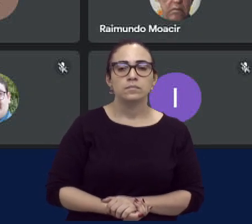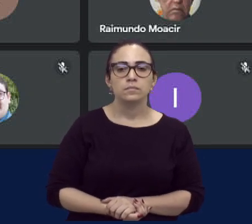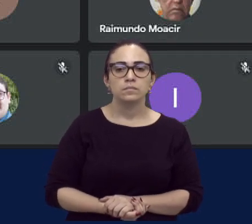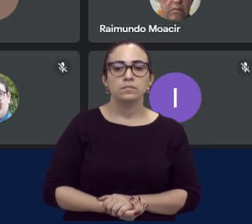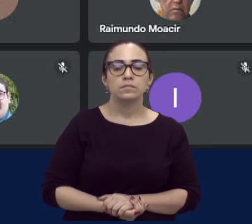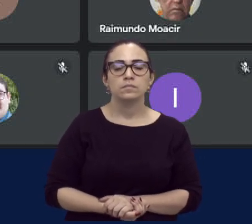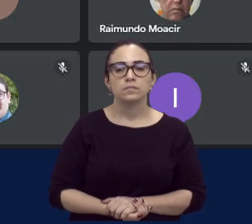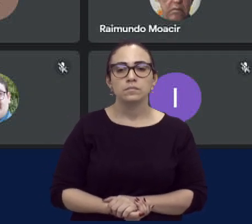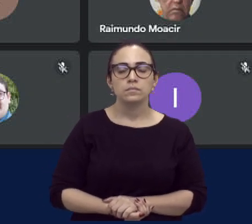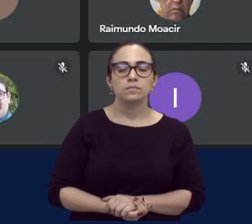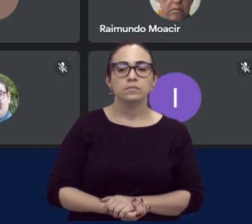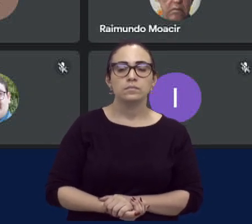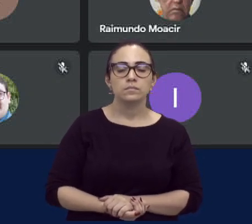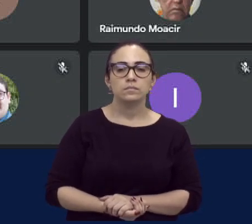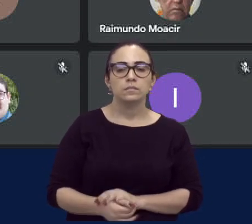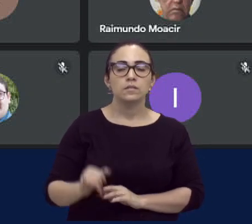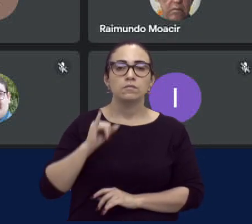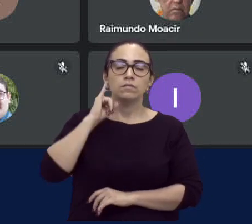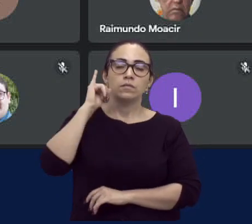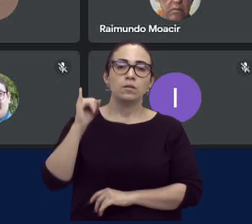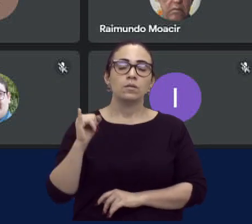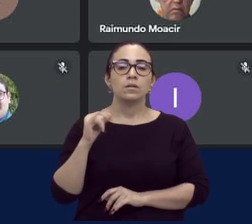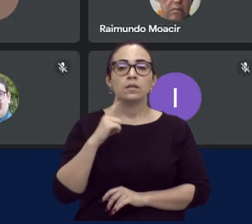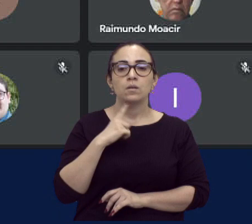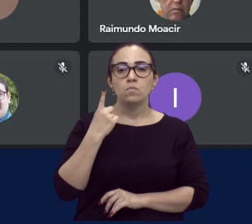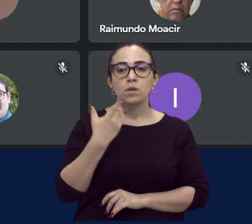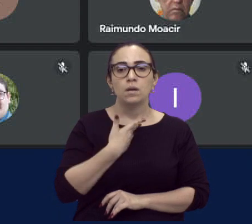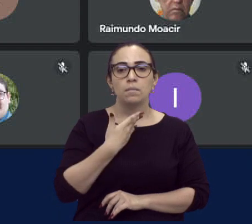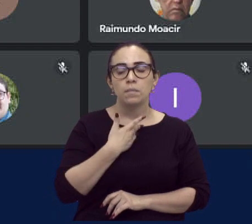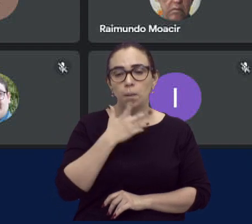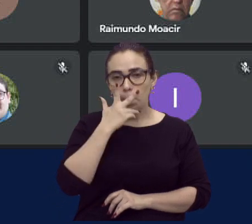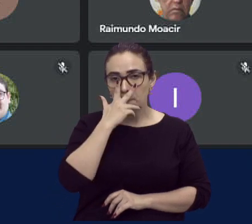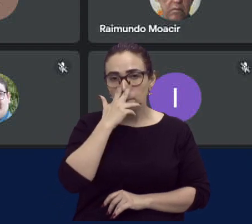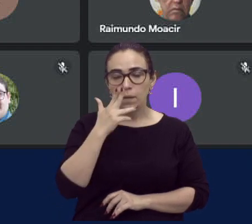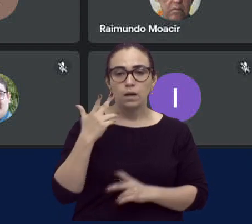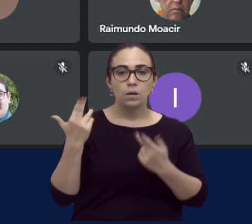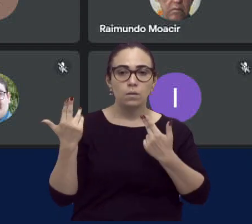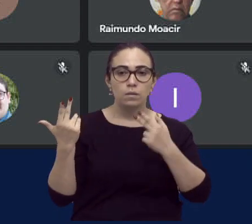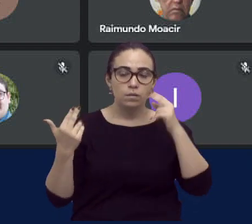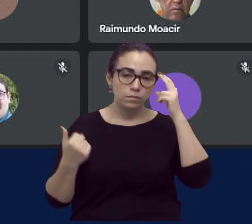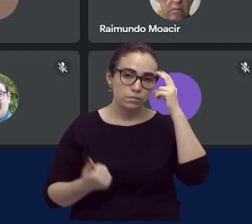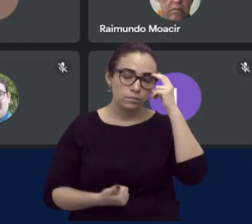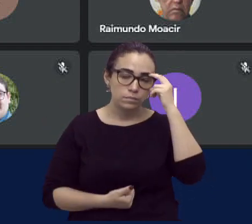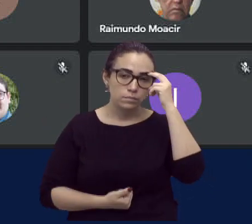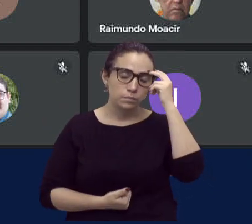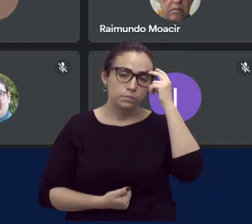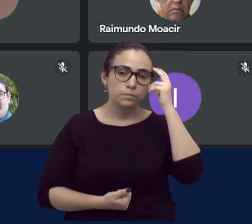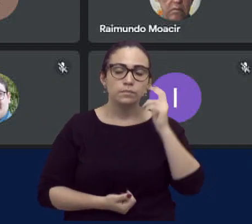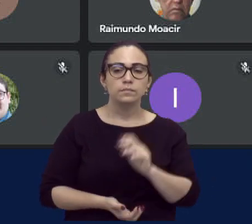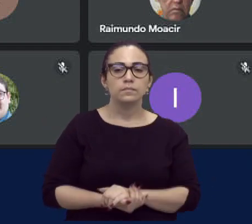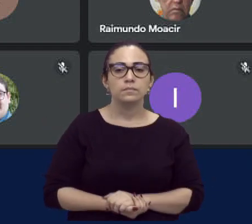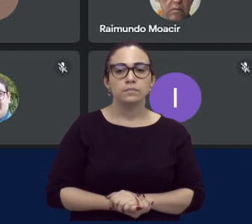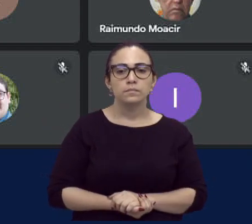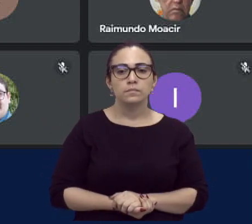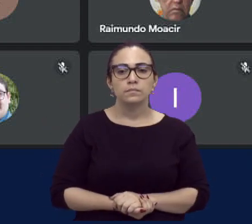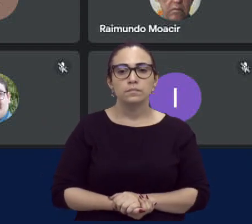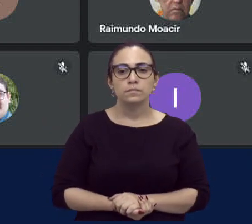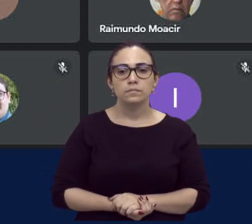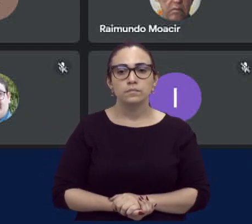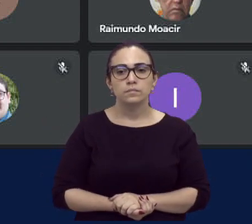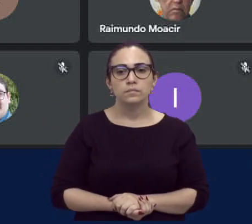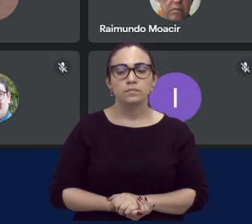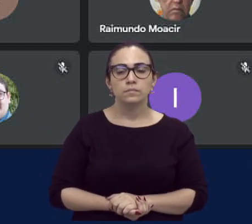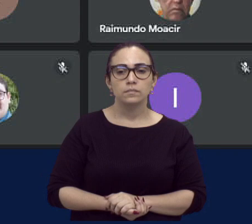ele vivia dizendo para a mãe que ele tinha um amigo que era muito parecido com ele, muito, muito parecido. E ele dizia que ele era